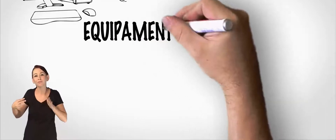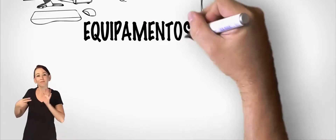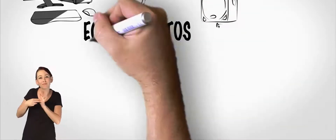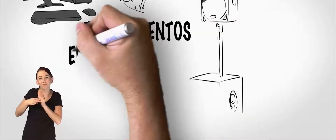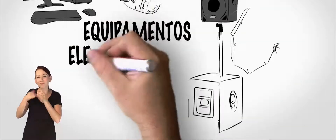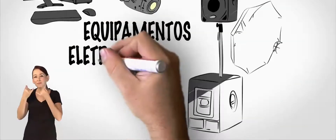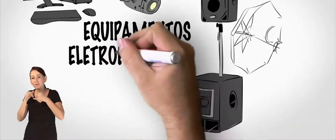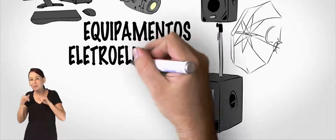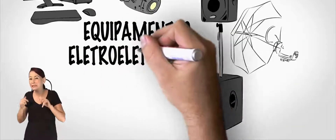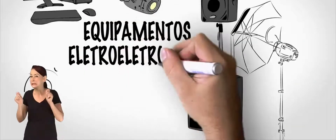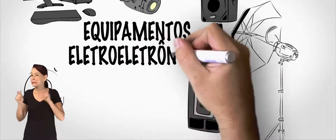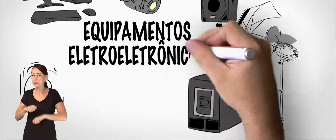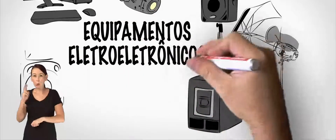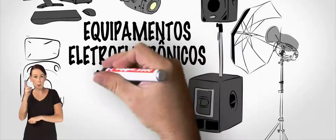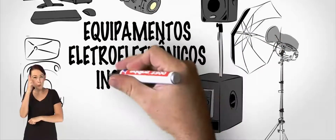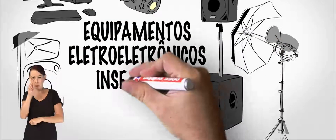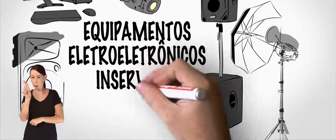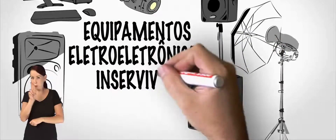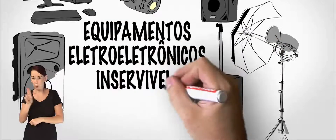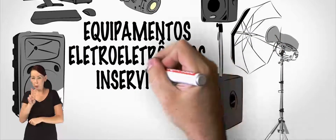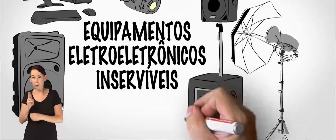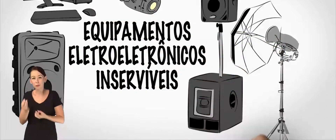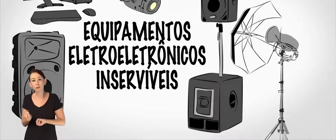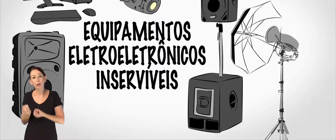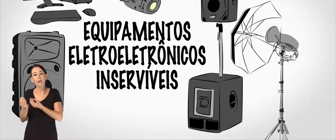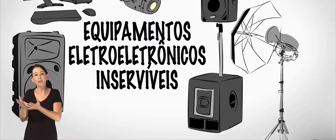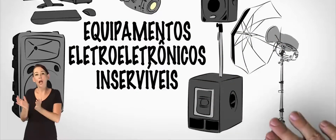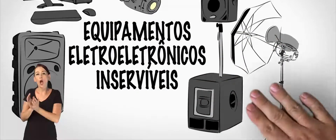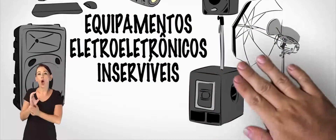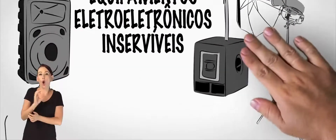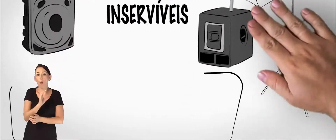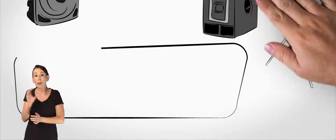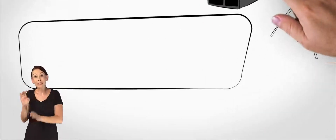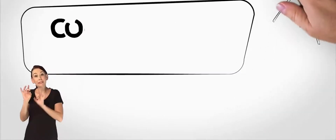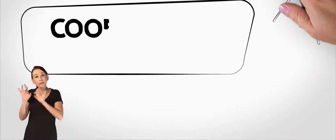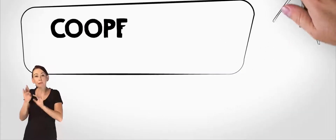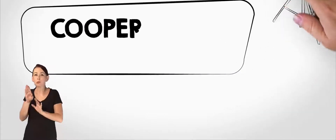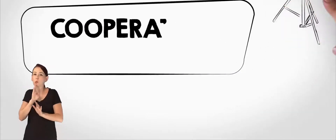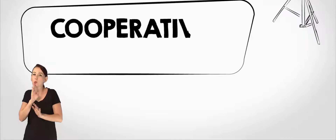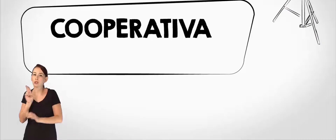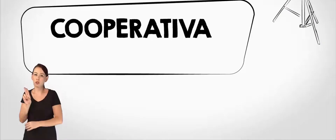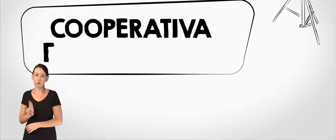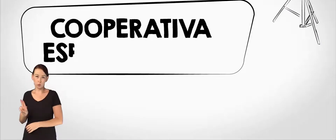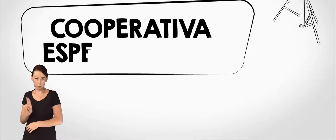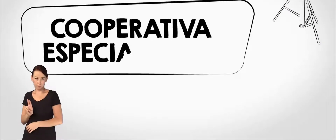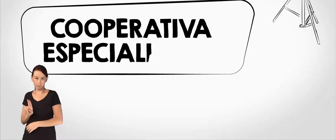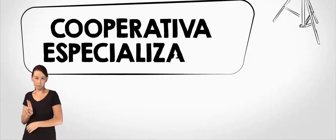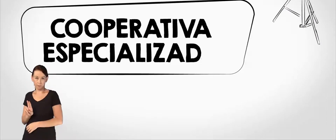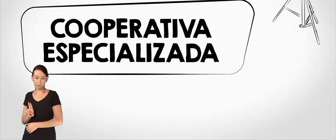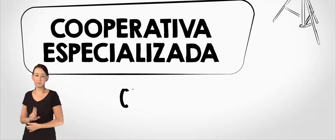Equipamentos eletroeletrônicos inservíveis são doados a uma cooperativa especializada.